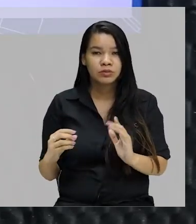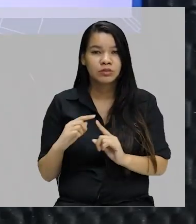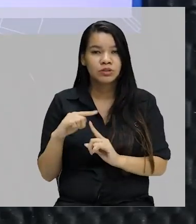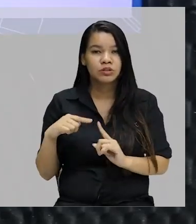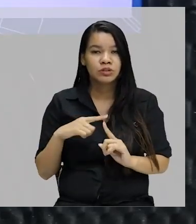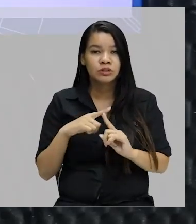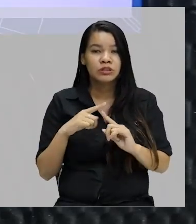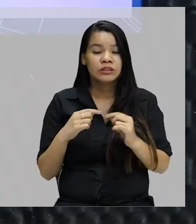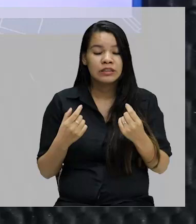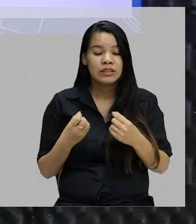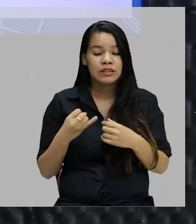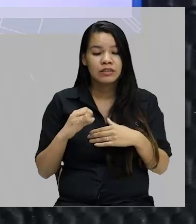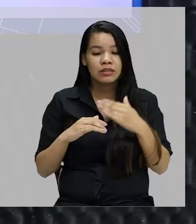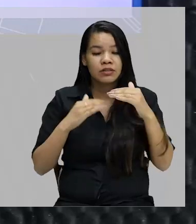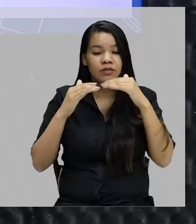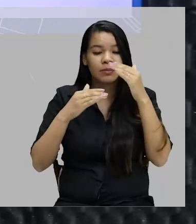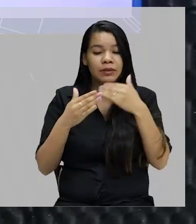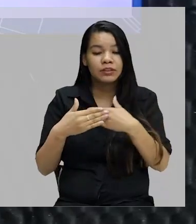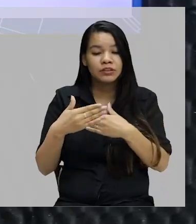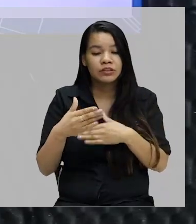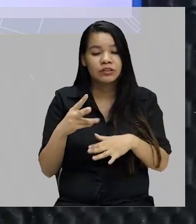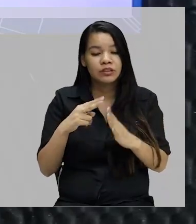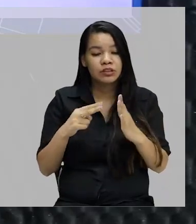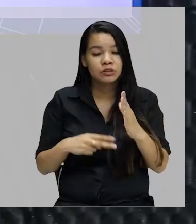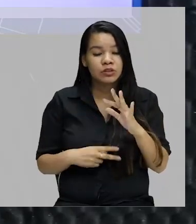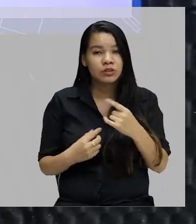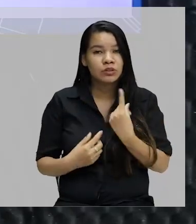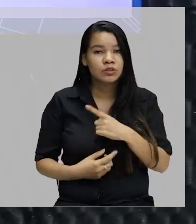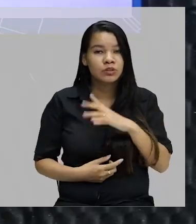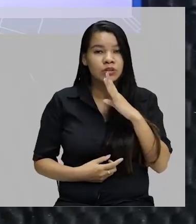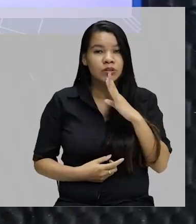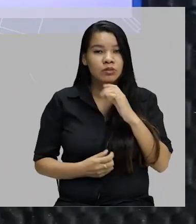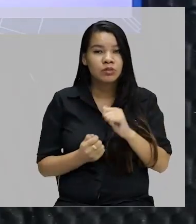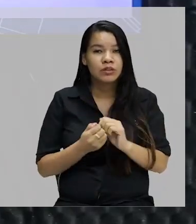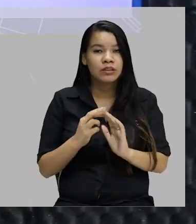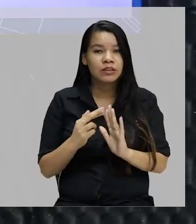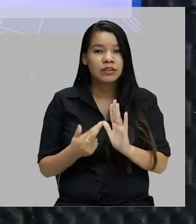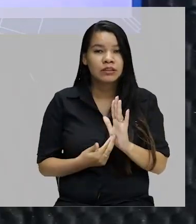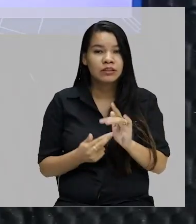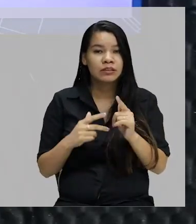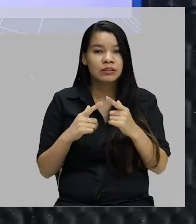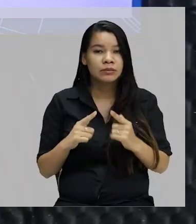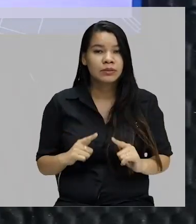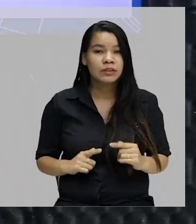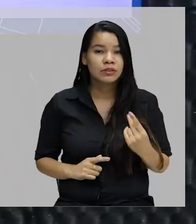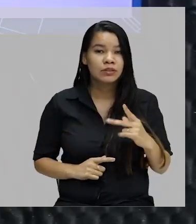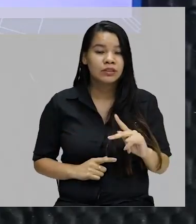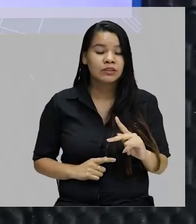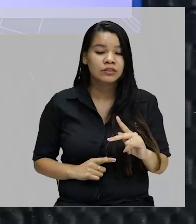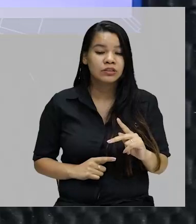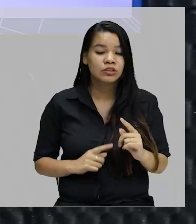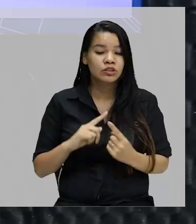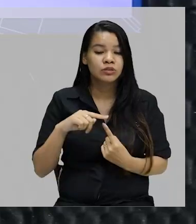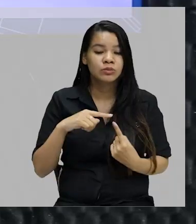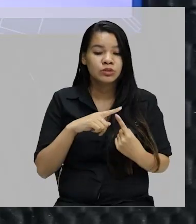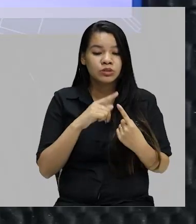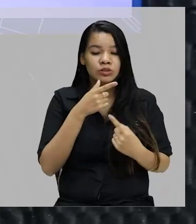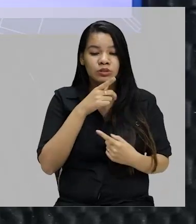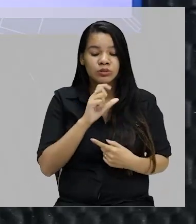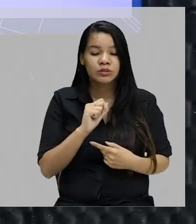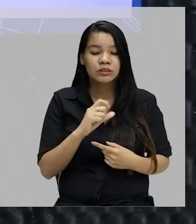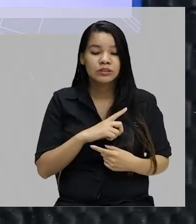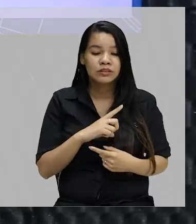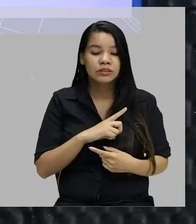nossa leitura, do nosso conhecimento com a regra gramatical, tá bom? Então, esses estilos de linguagem, ele tem relevância